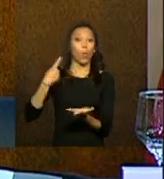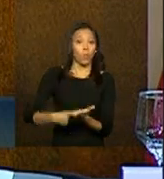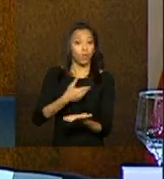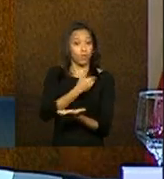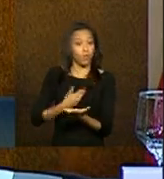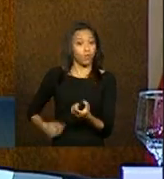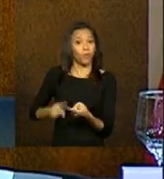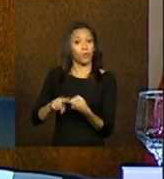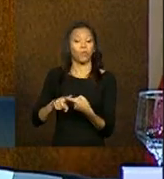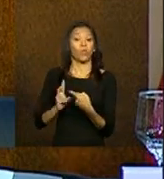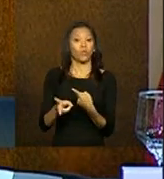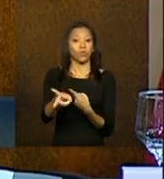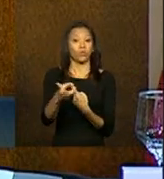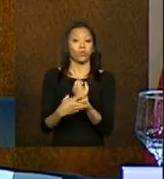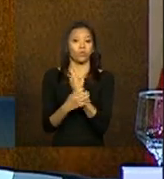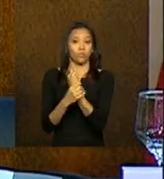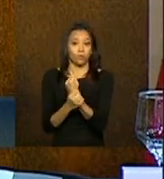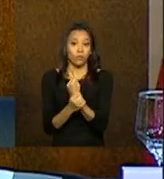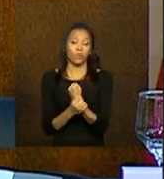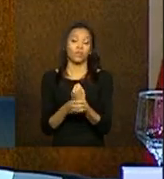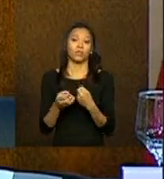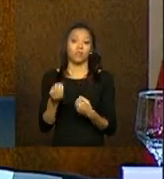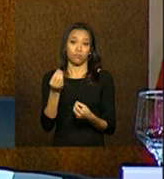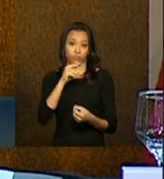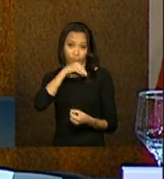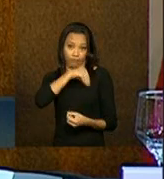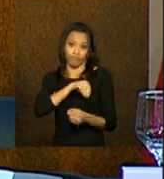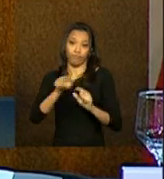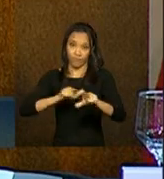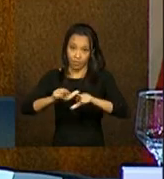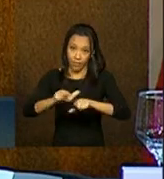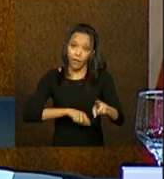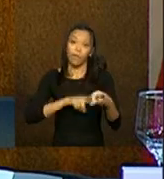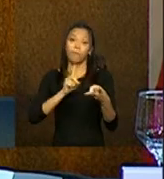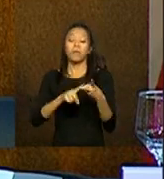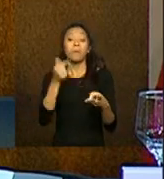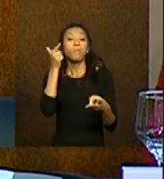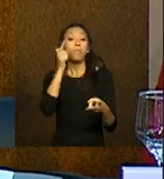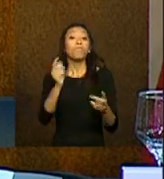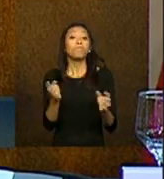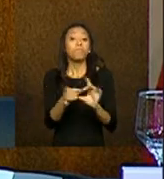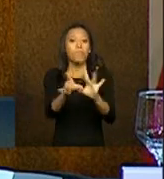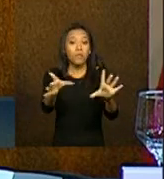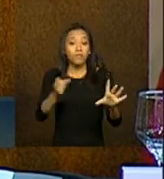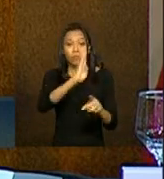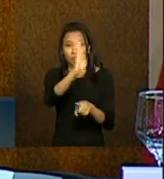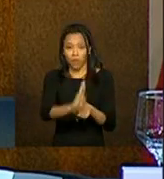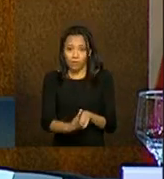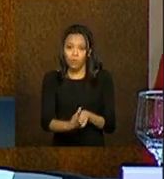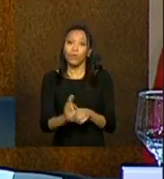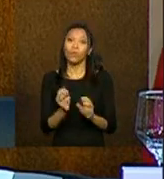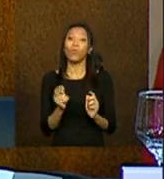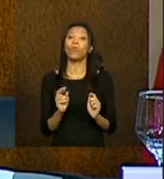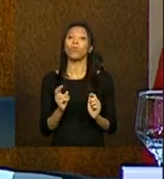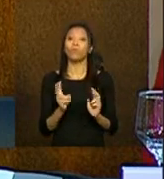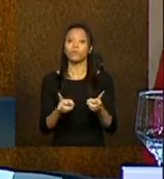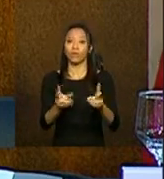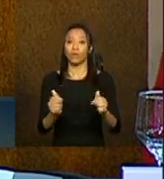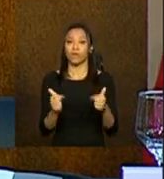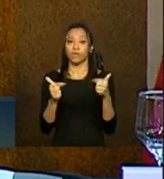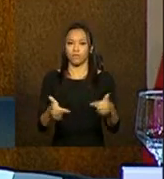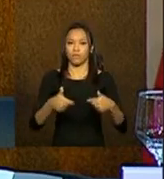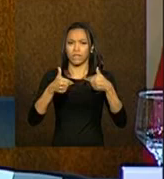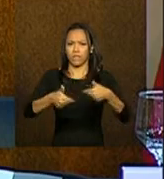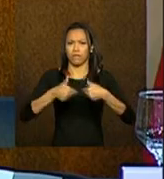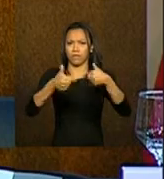a renda e a redução das desigualdades permitiram que o Brasil atravessasse esse período incorporando avanços. E